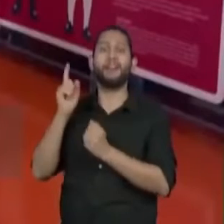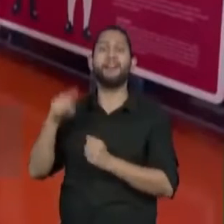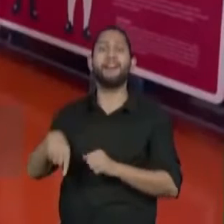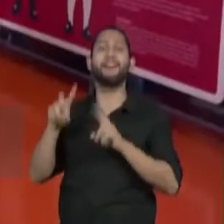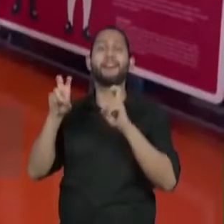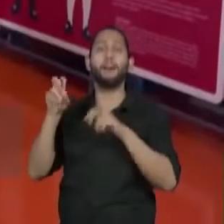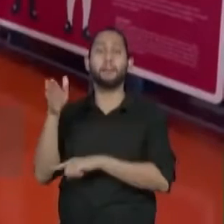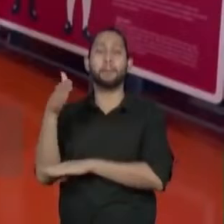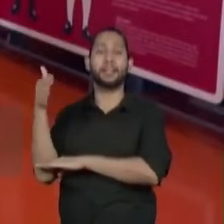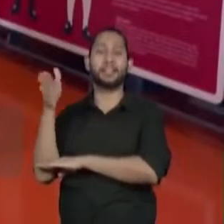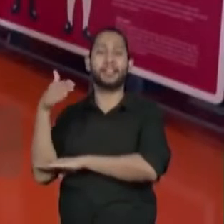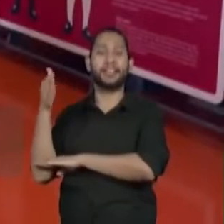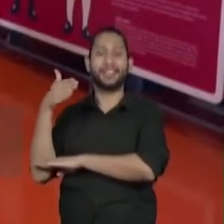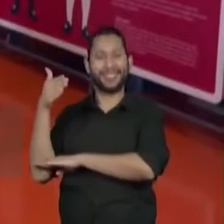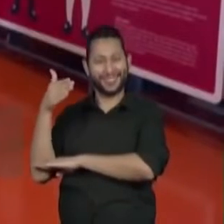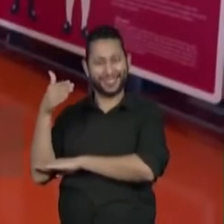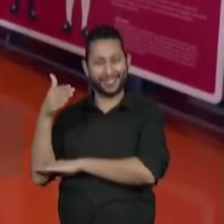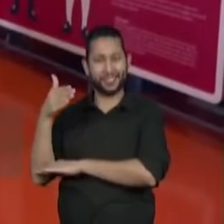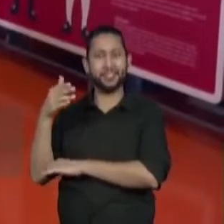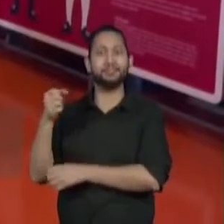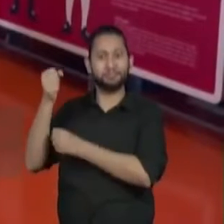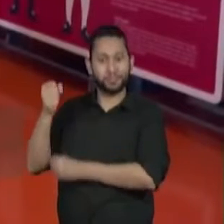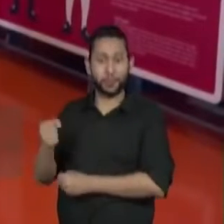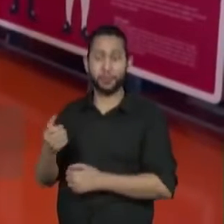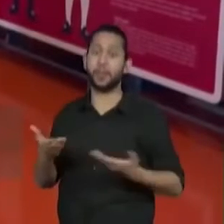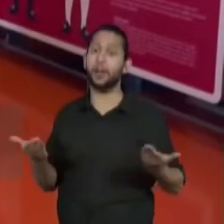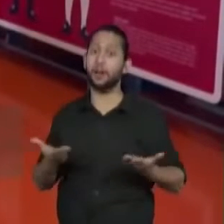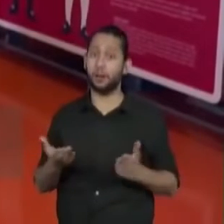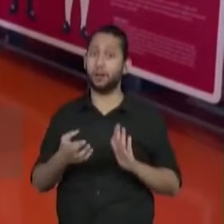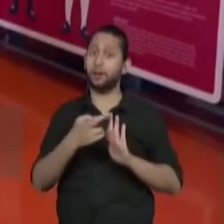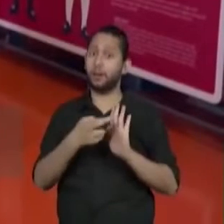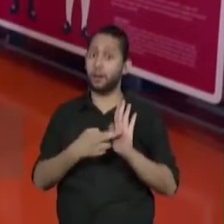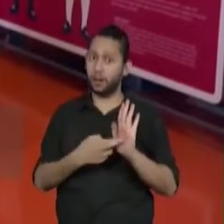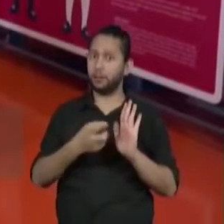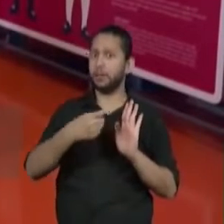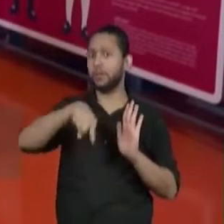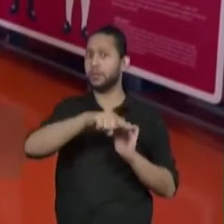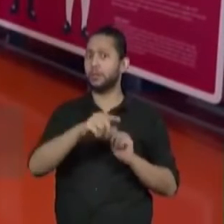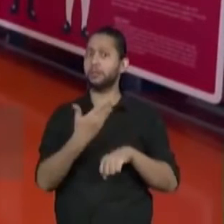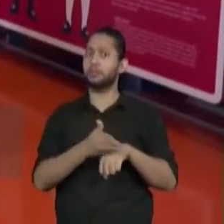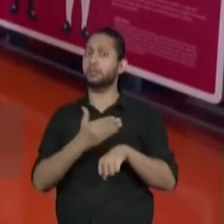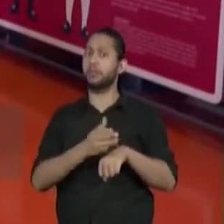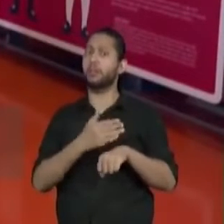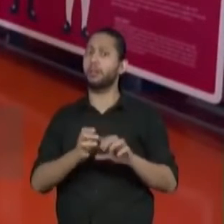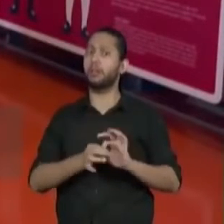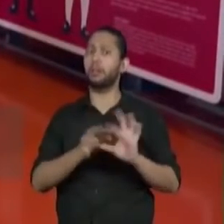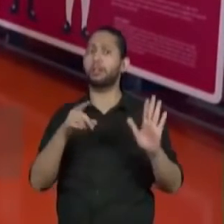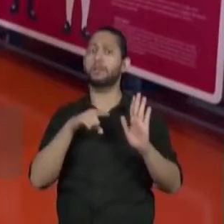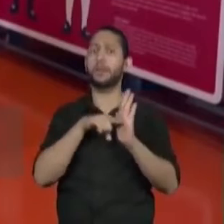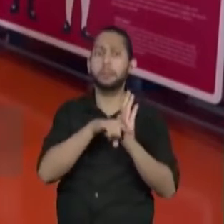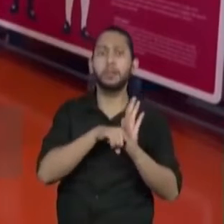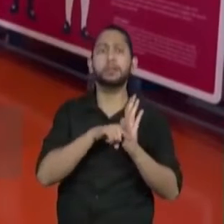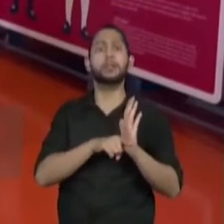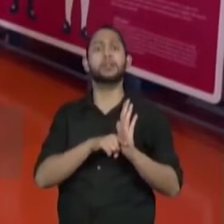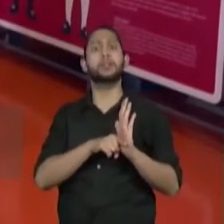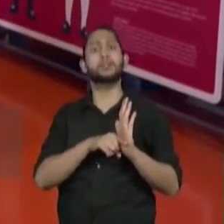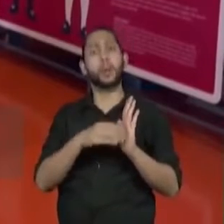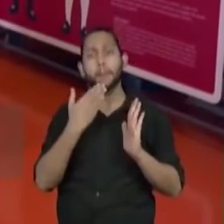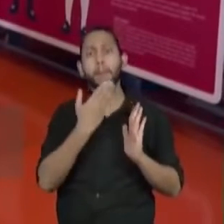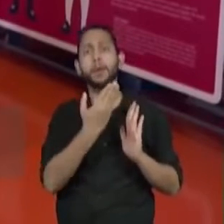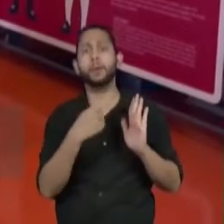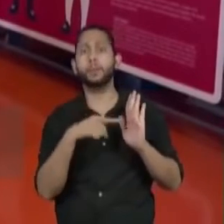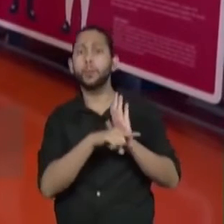Então, olha só, agora nós vamos falar o nome das regras e fica aí de lição para que vocês, junto aos professores de